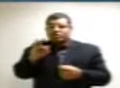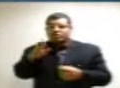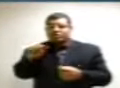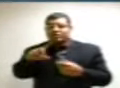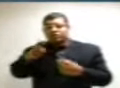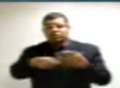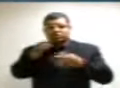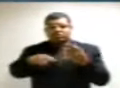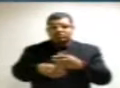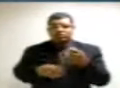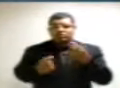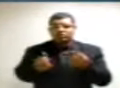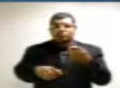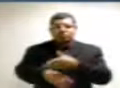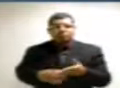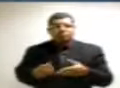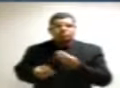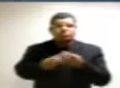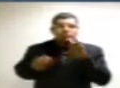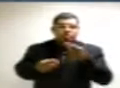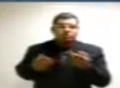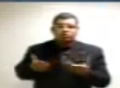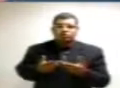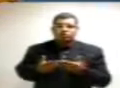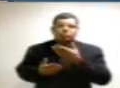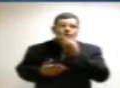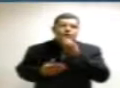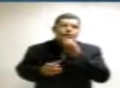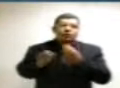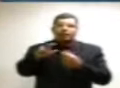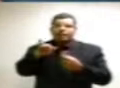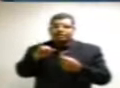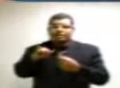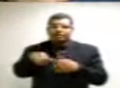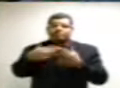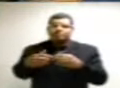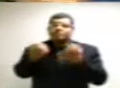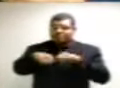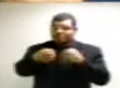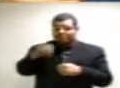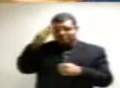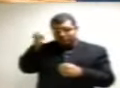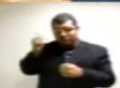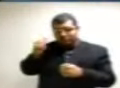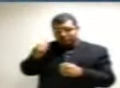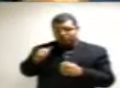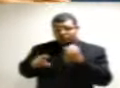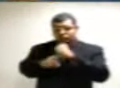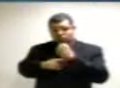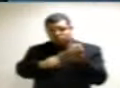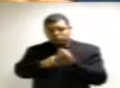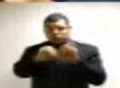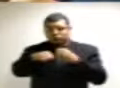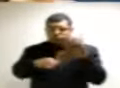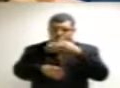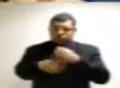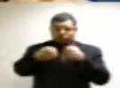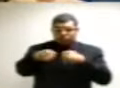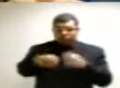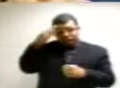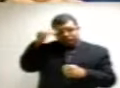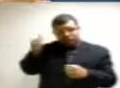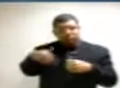Romano, ou o tribunal está com dinheiro sobrando, como diz o desembargador Ari Moutinho. Nós precisamos saber isso. A sociedade, o povo do Estado